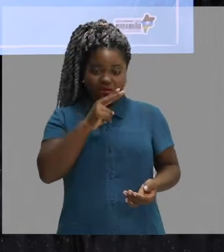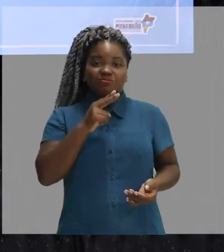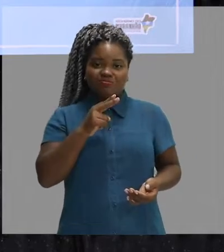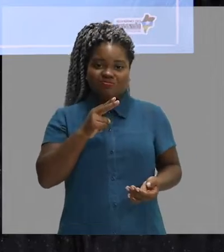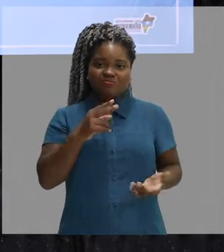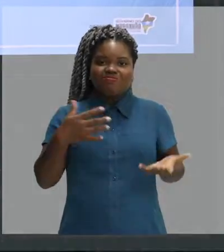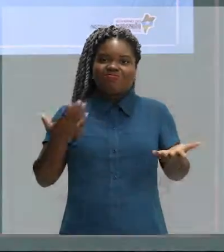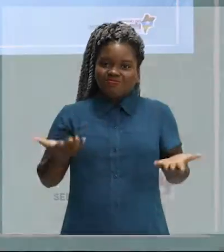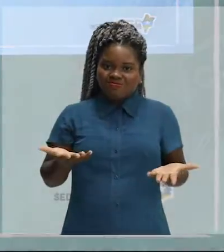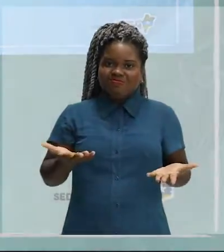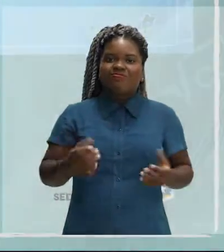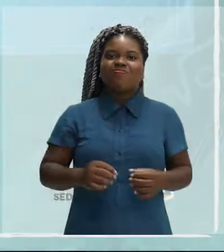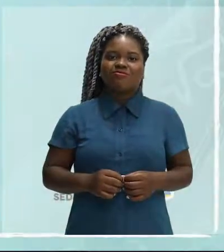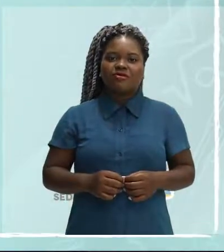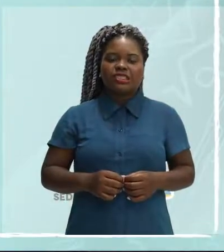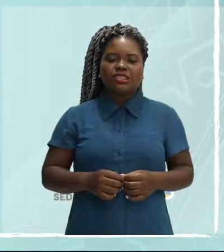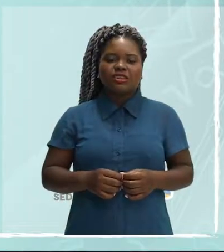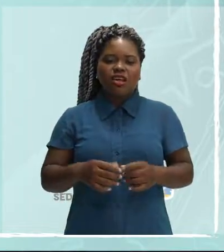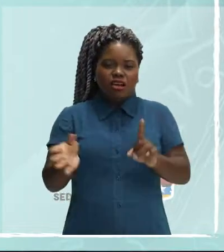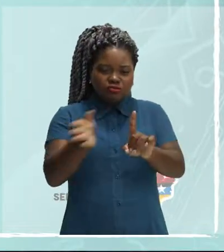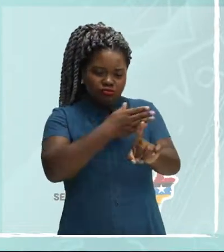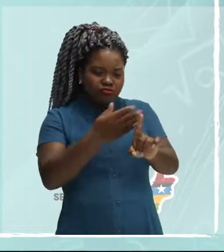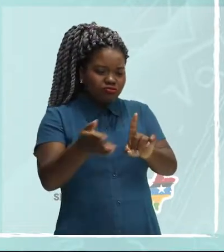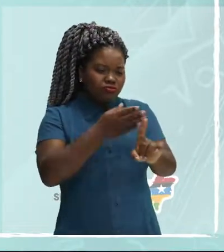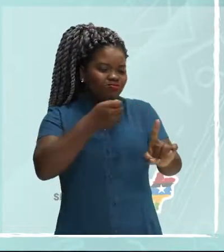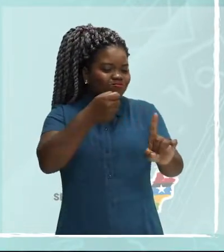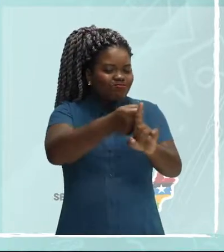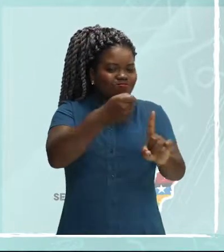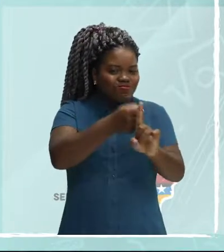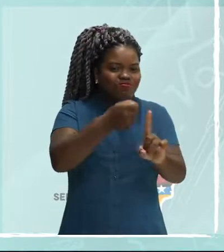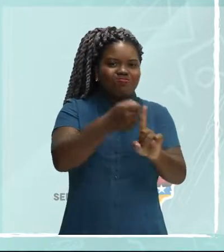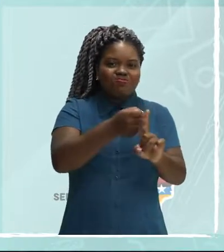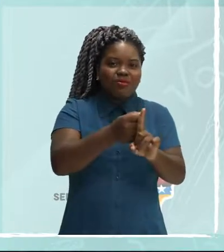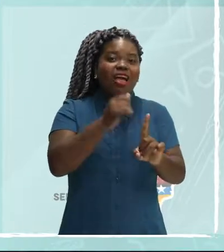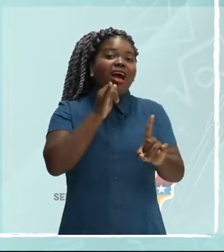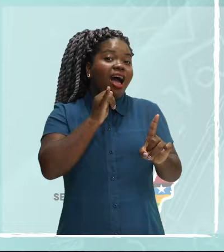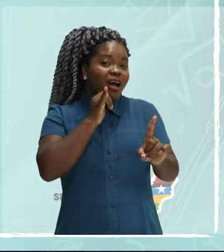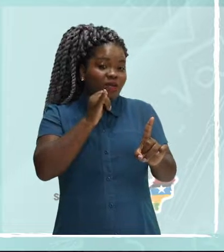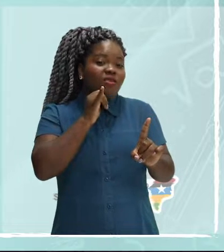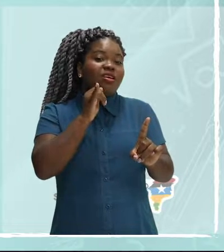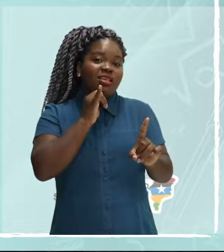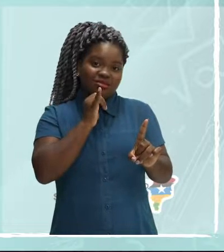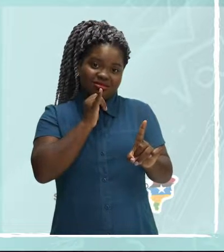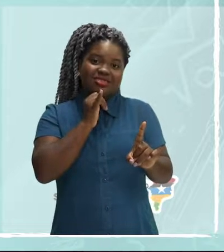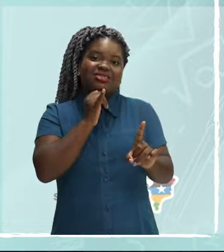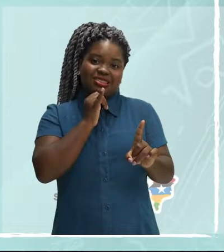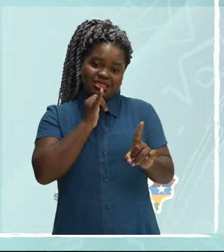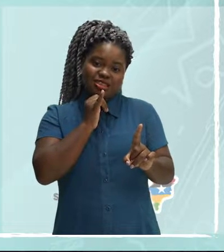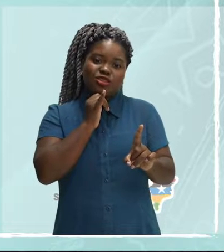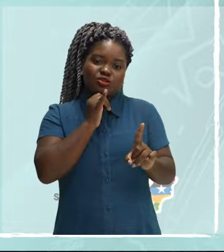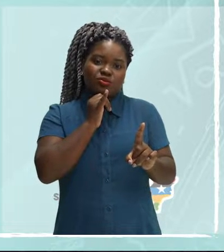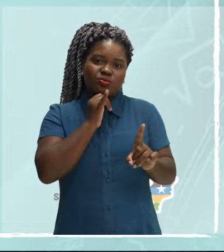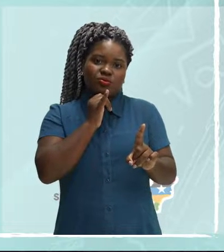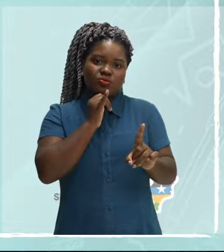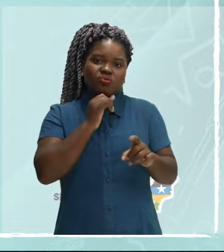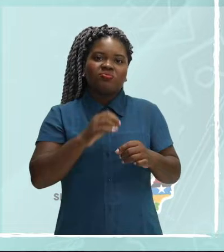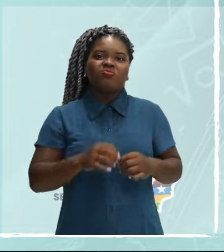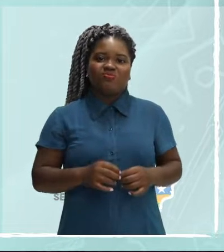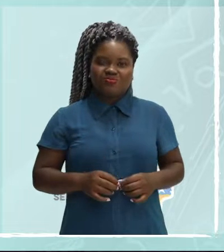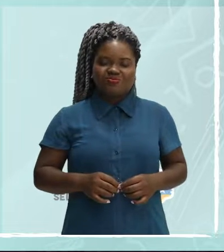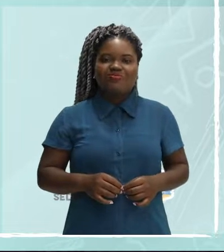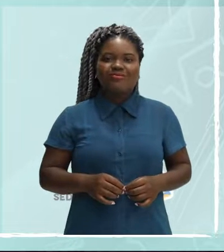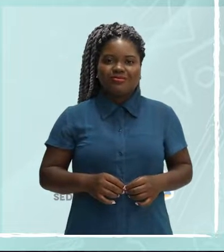violência física. Tapa, soco, chute, empurrão, a utilização de algum artefato para produzir o dano,